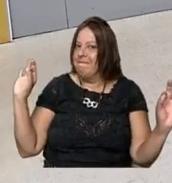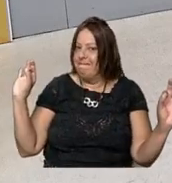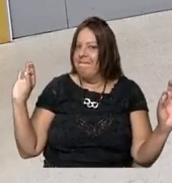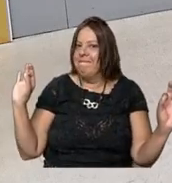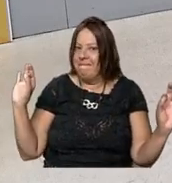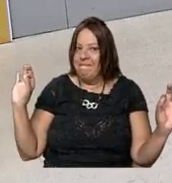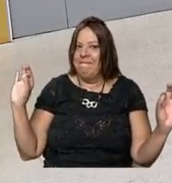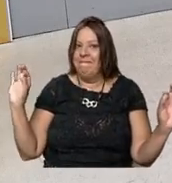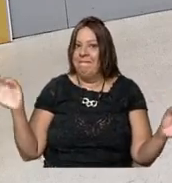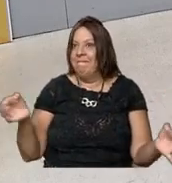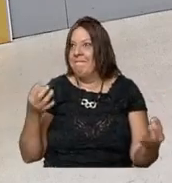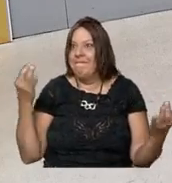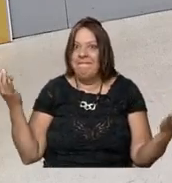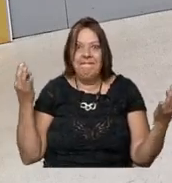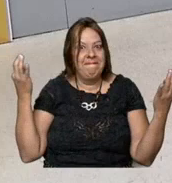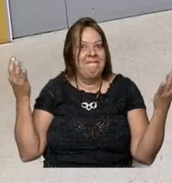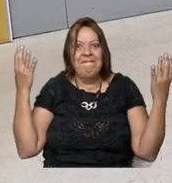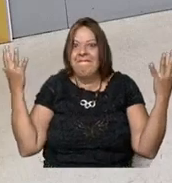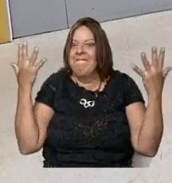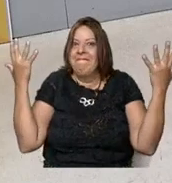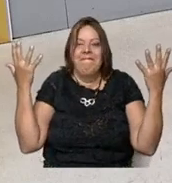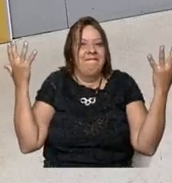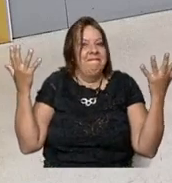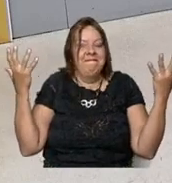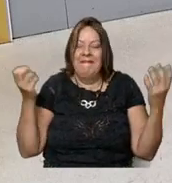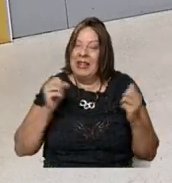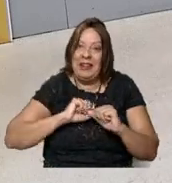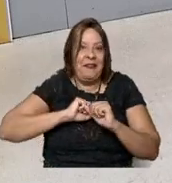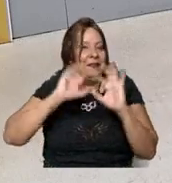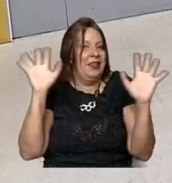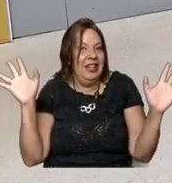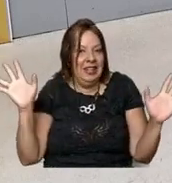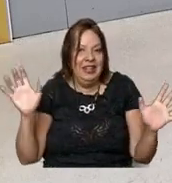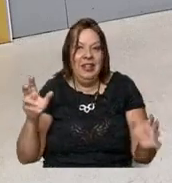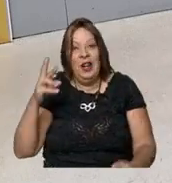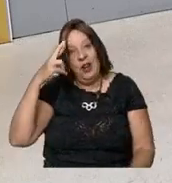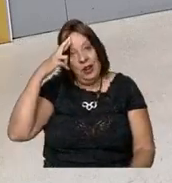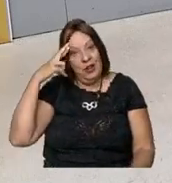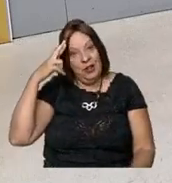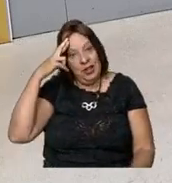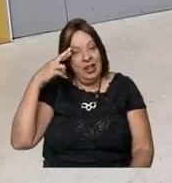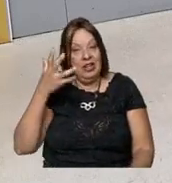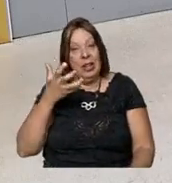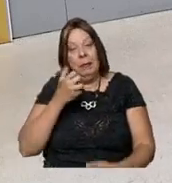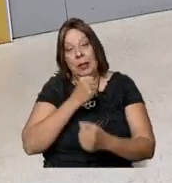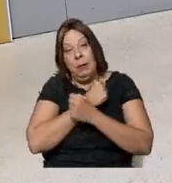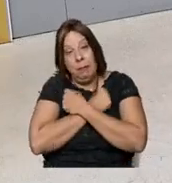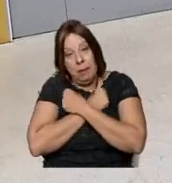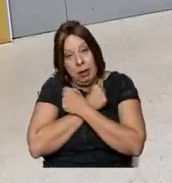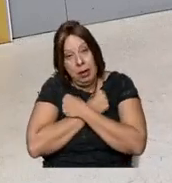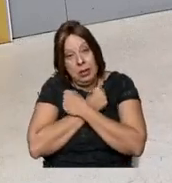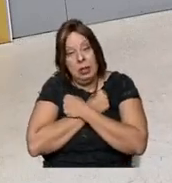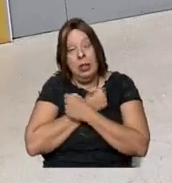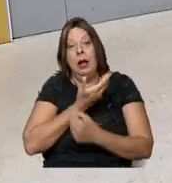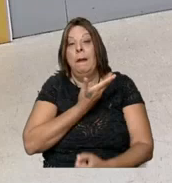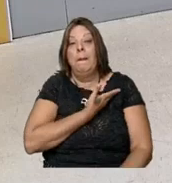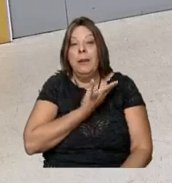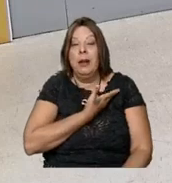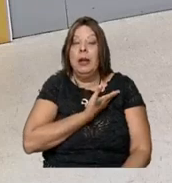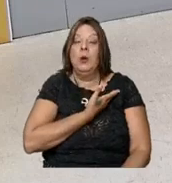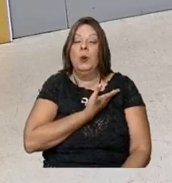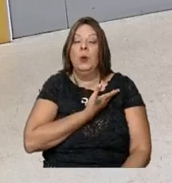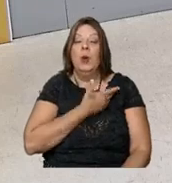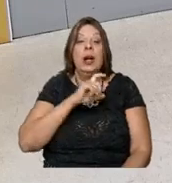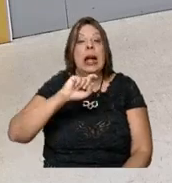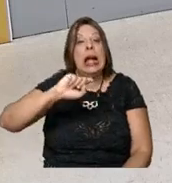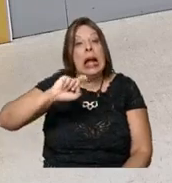mil reais no quarto prêmio, Rogério. Que maravilha! Deixa eu mandar aqui um abraço para um grande amigo, ex-lutador, André Pitbull,